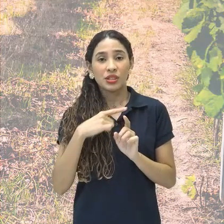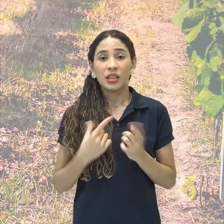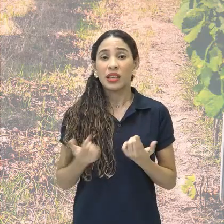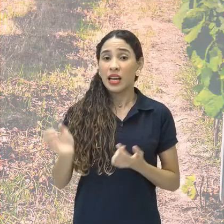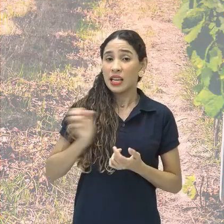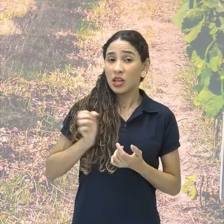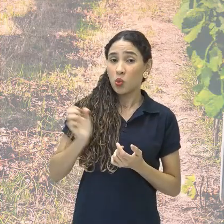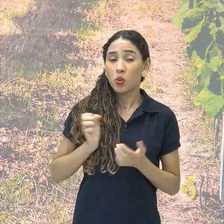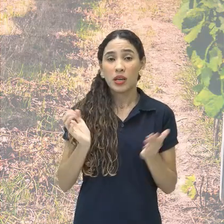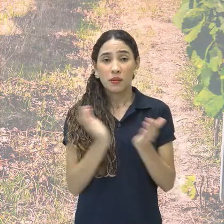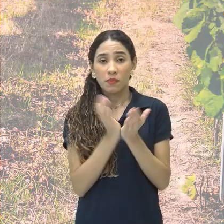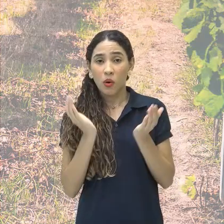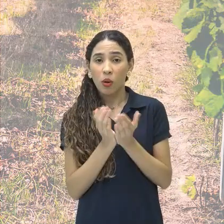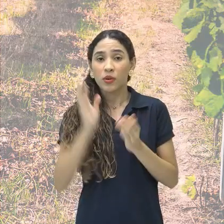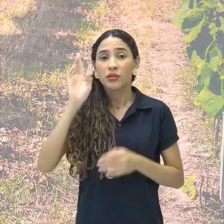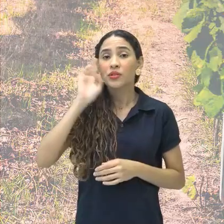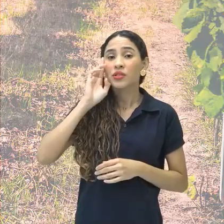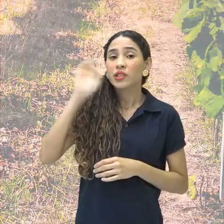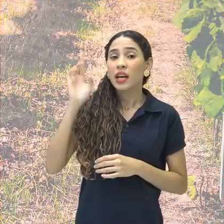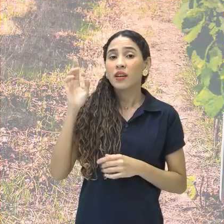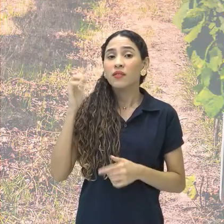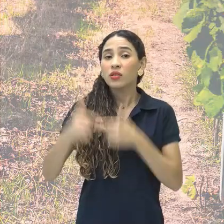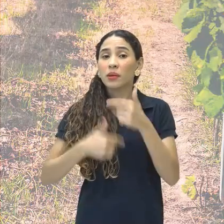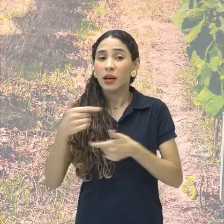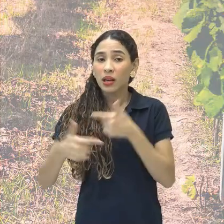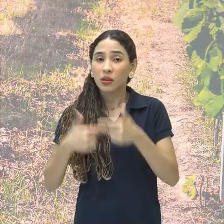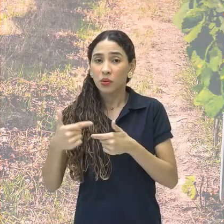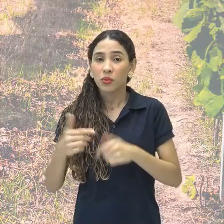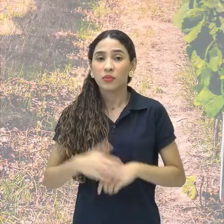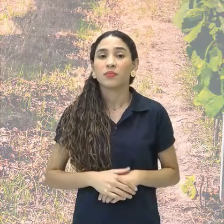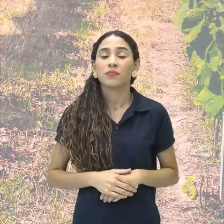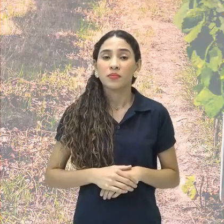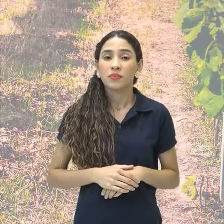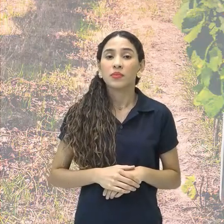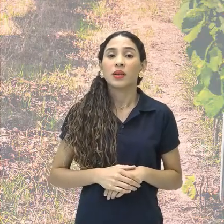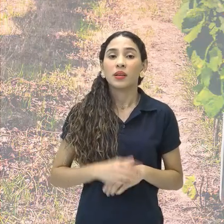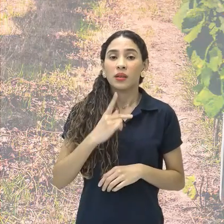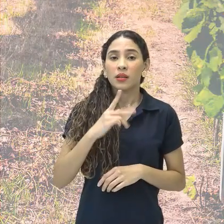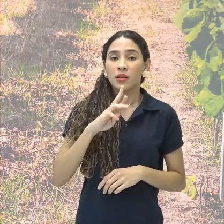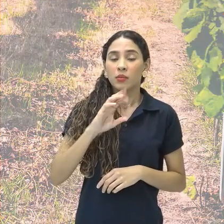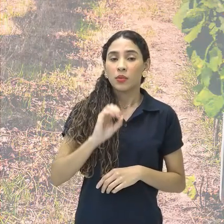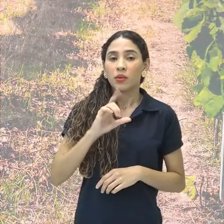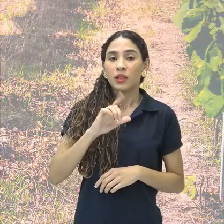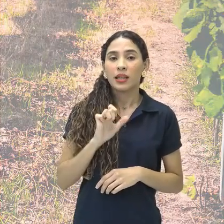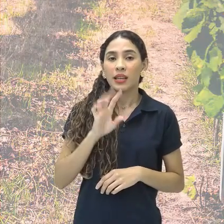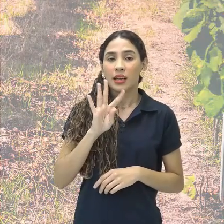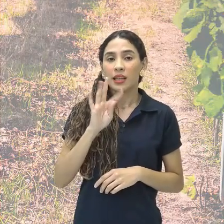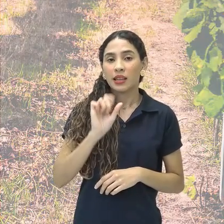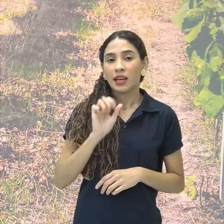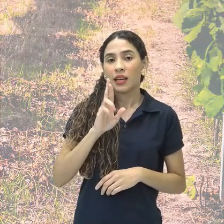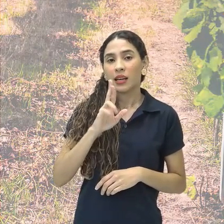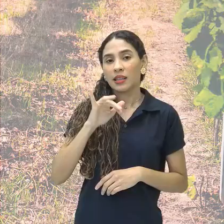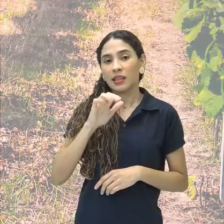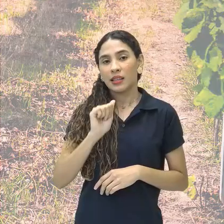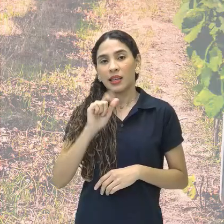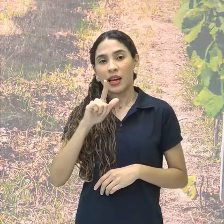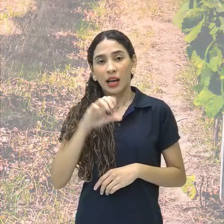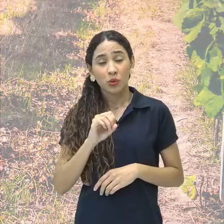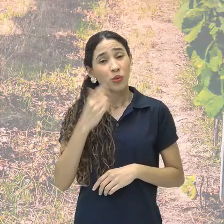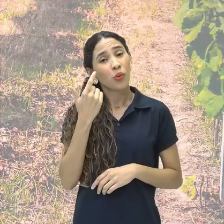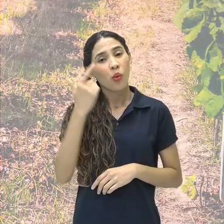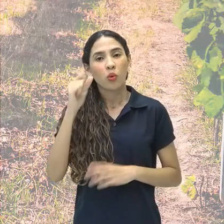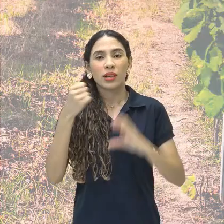e pobres, entre o patrão e o trabalhador, que chamava de proletariado. Né? Outra